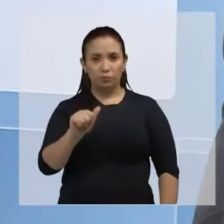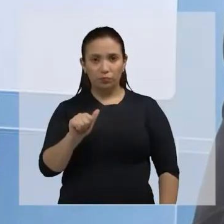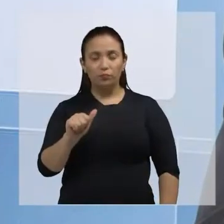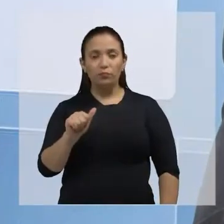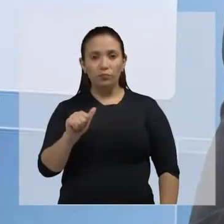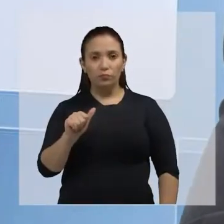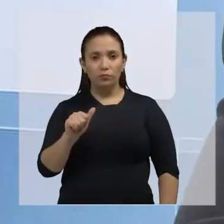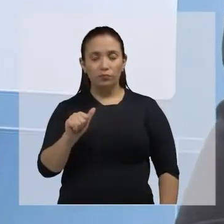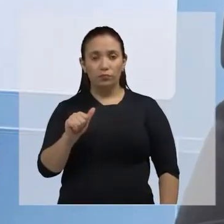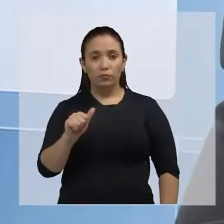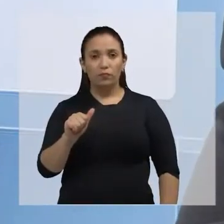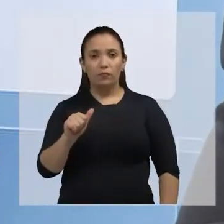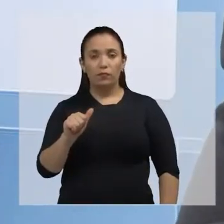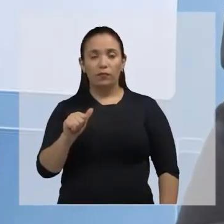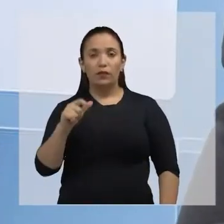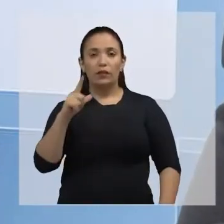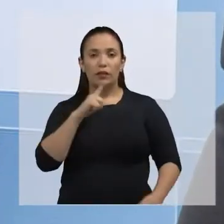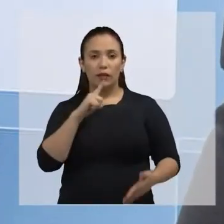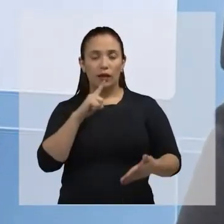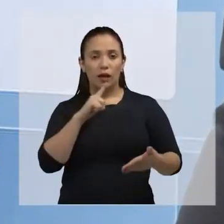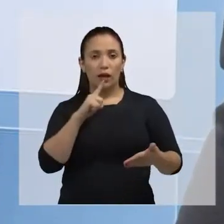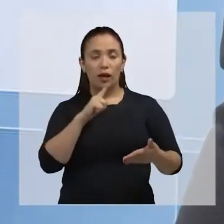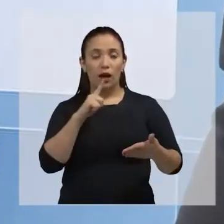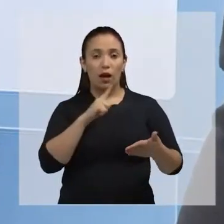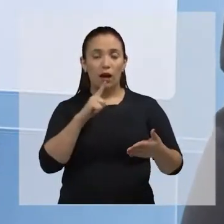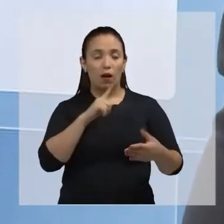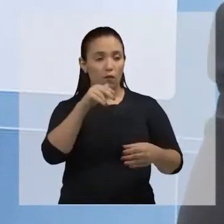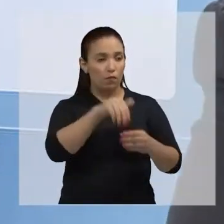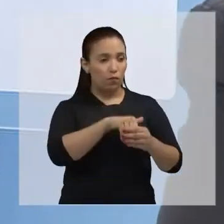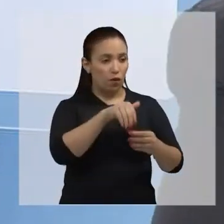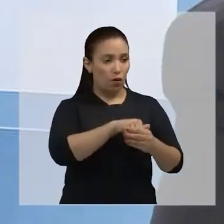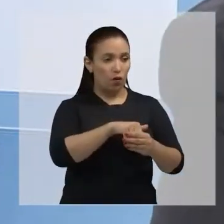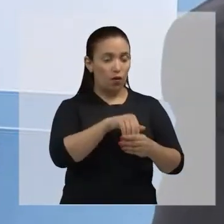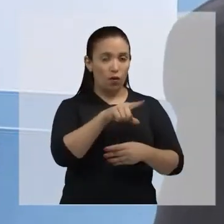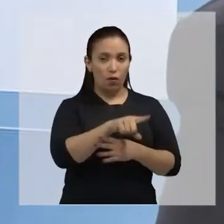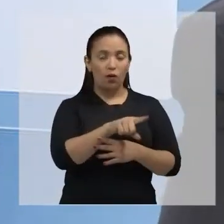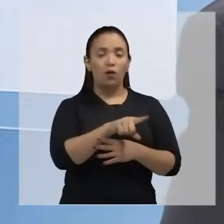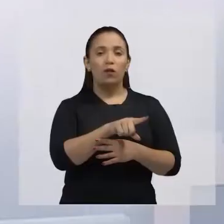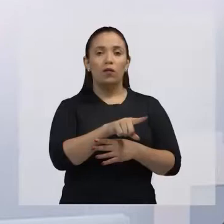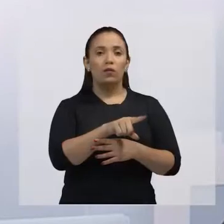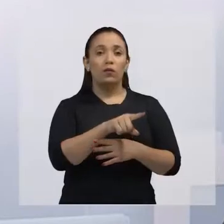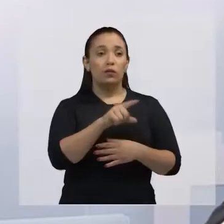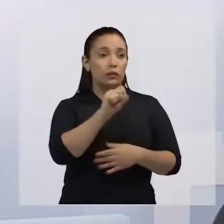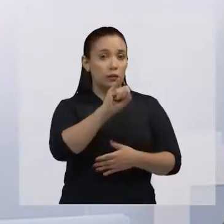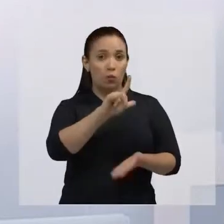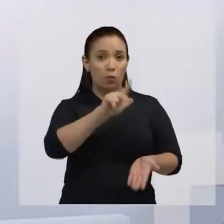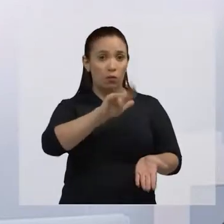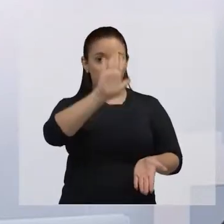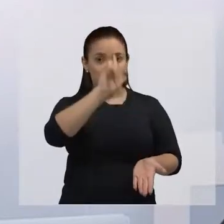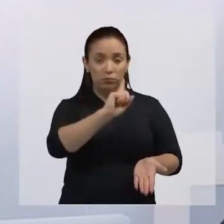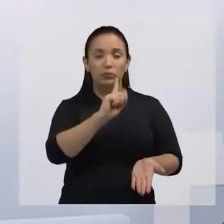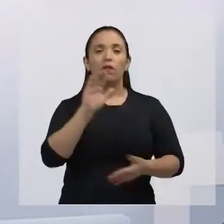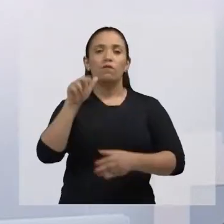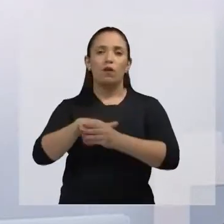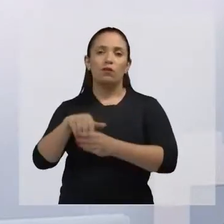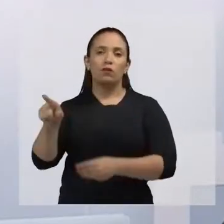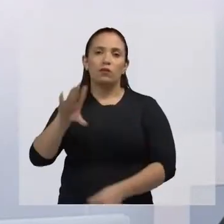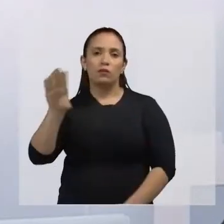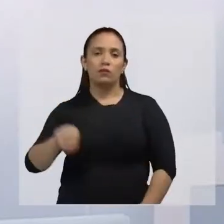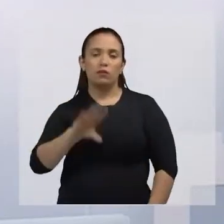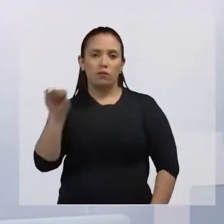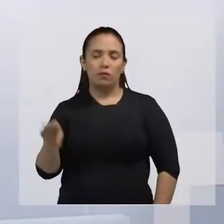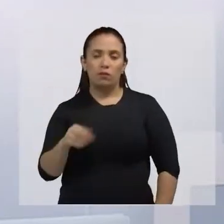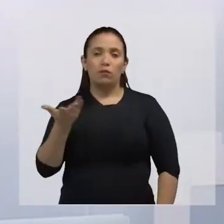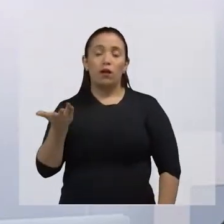do Ciro. Ela tirou os eleitores do Ciro. Tira, do Lula, né? Né? Como da Marina. Como da Marina. Como da Marina. Mas interessante, a